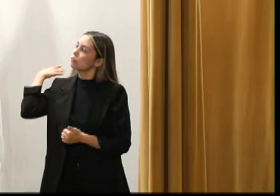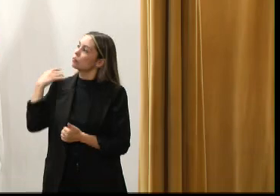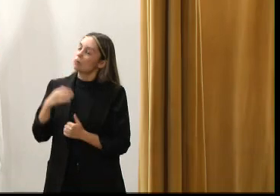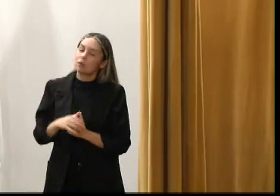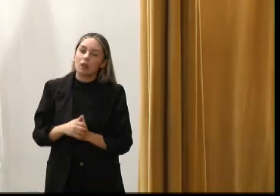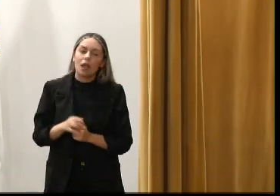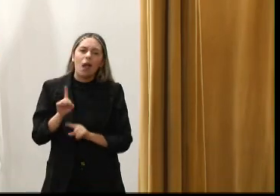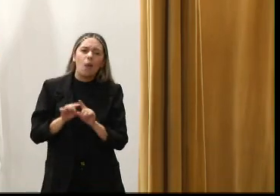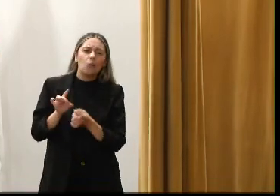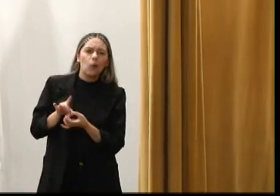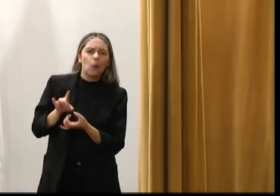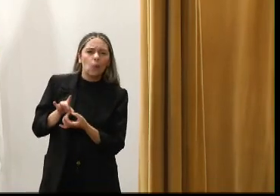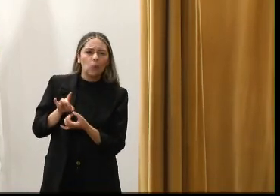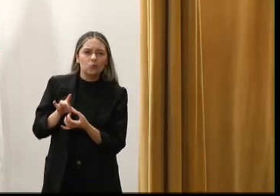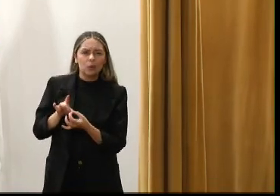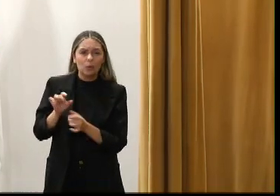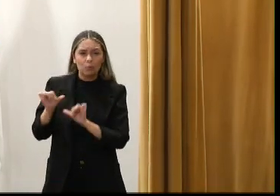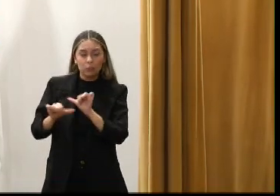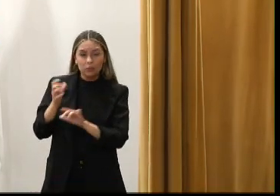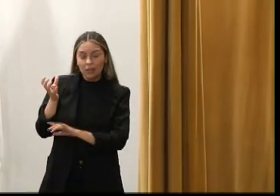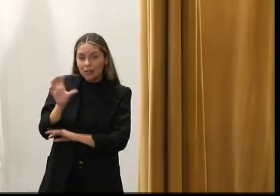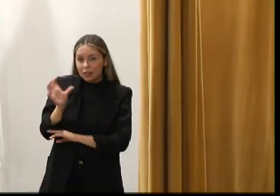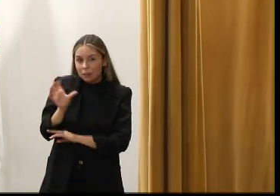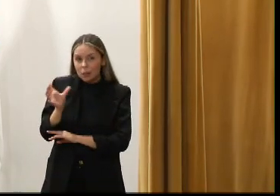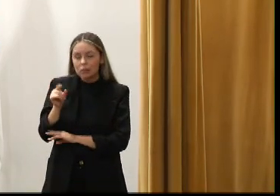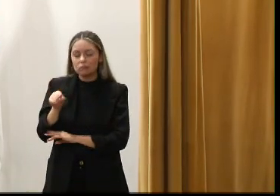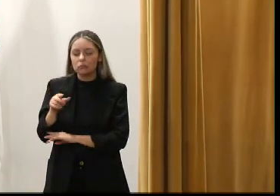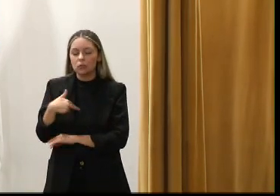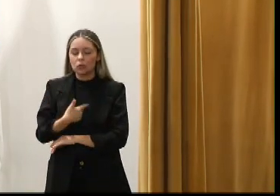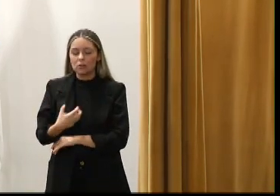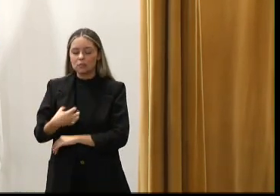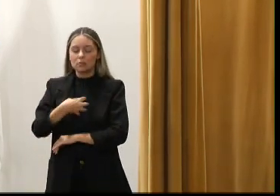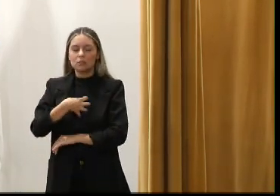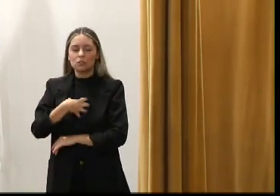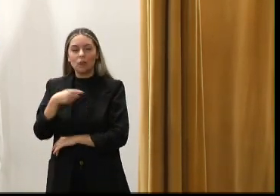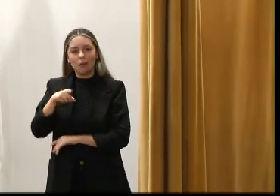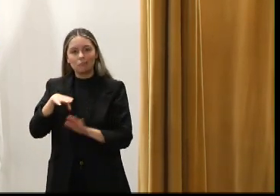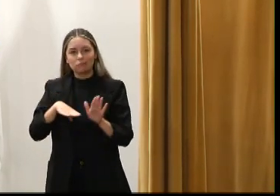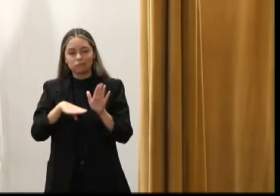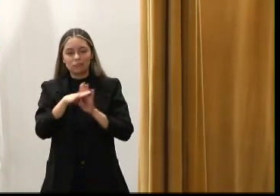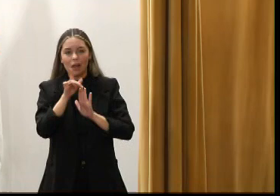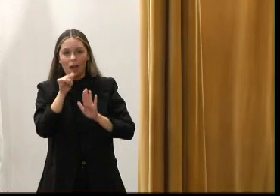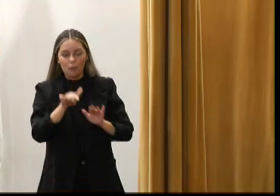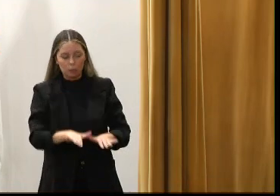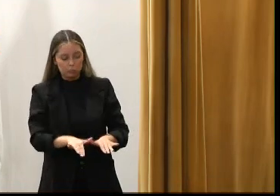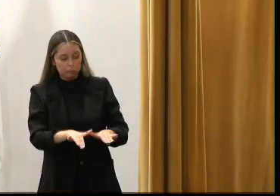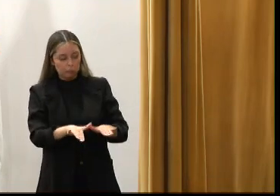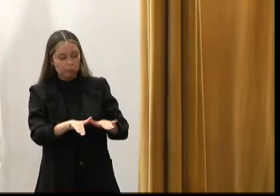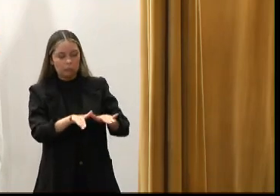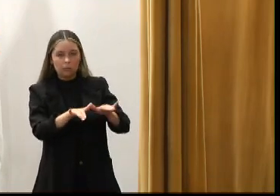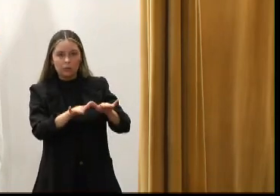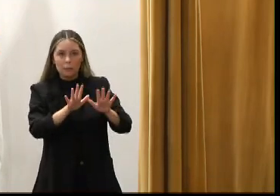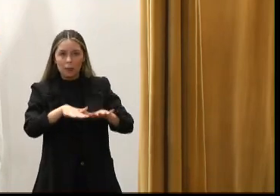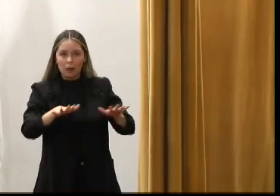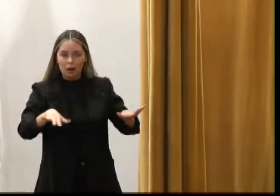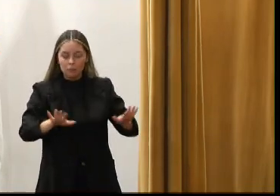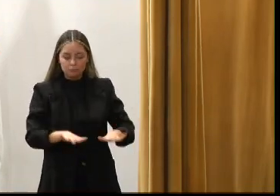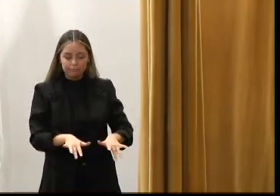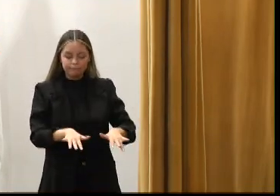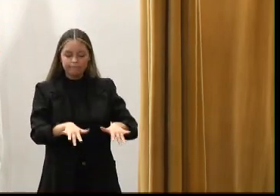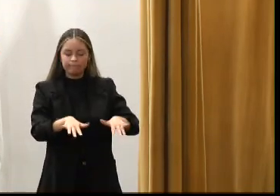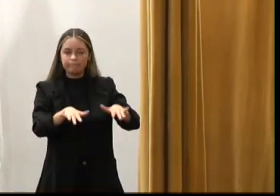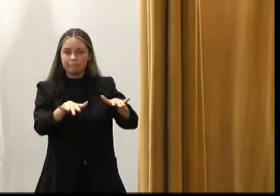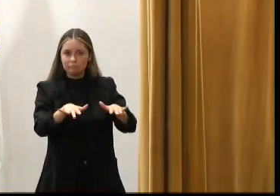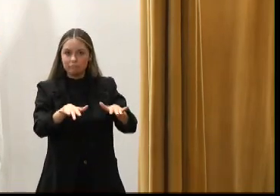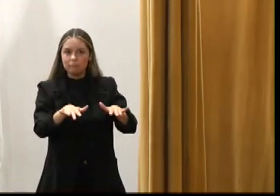Algumas consequências das mudanças climáticas que nós sentiremos. Elevação dos oceanos, a